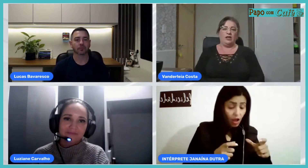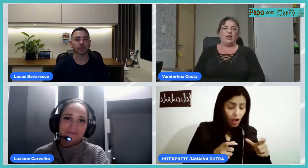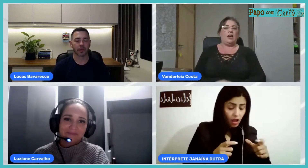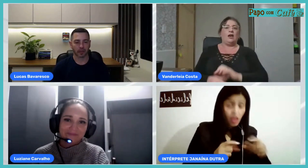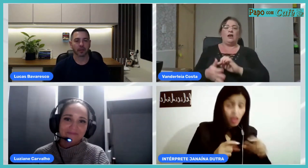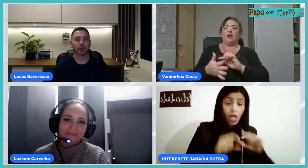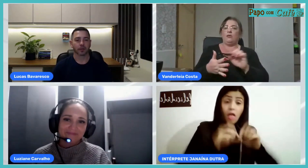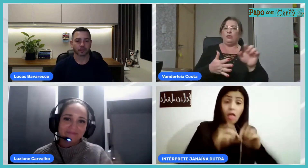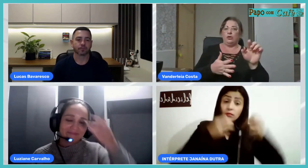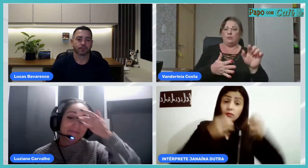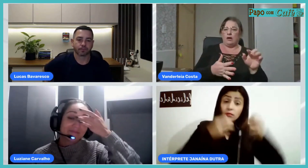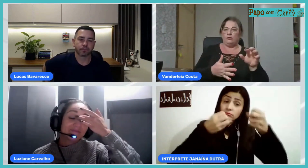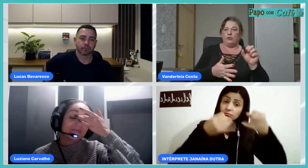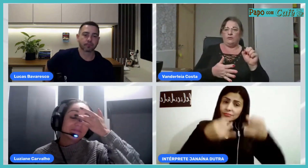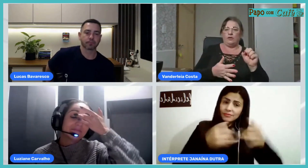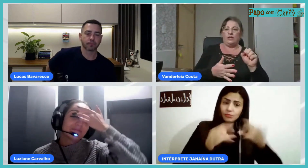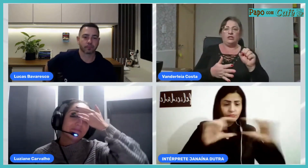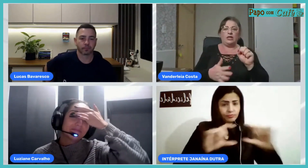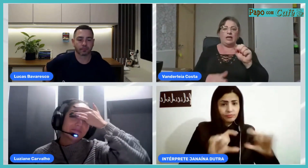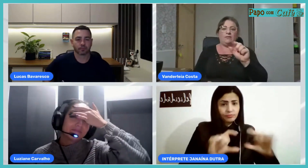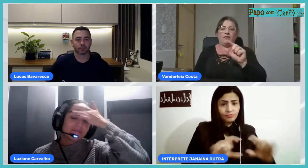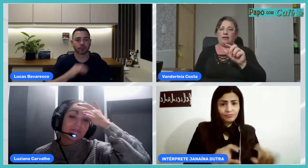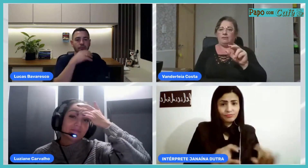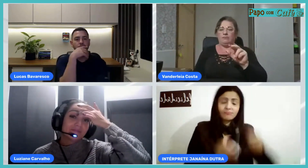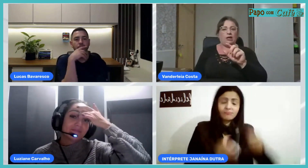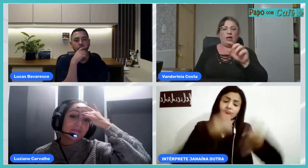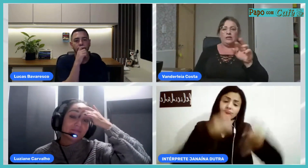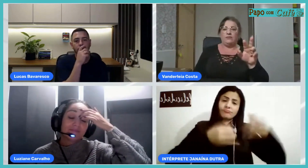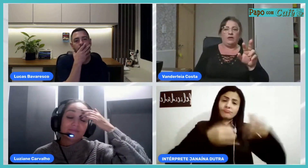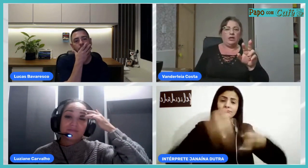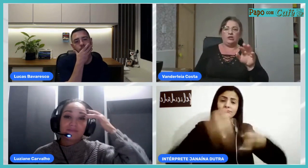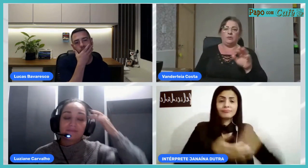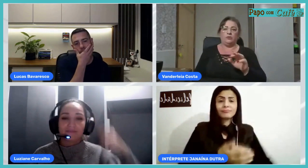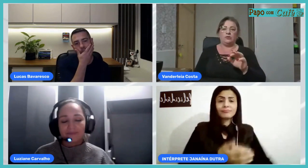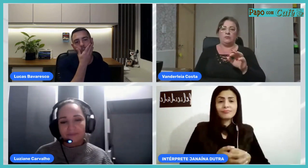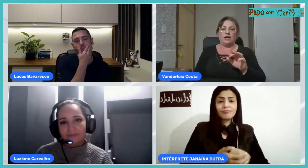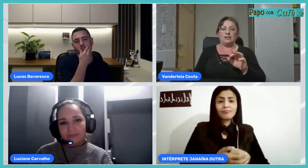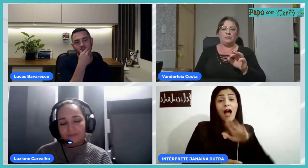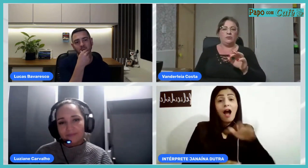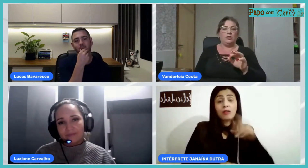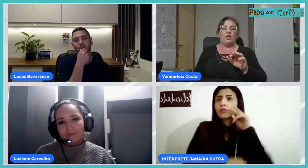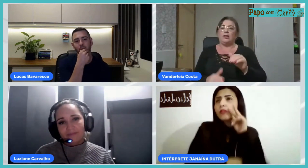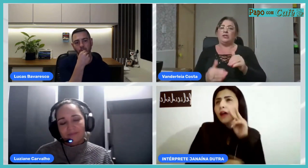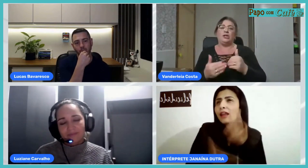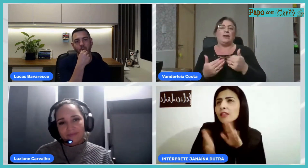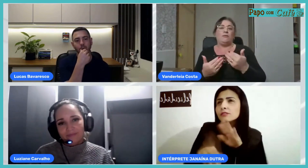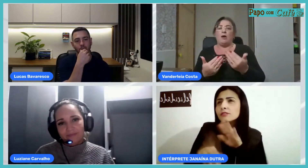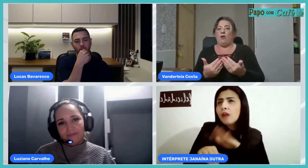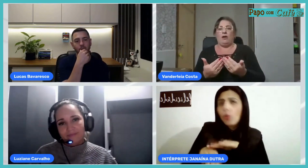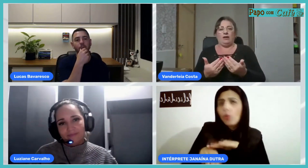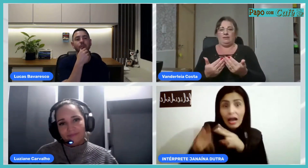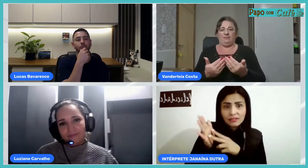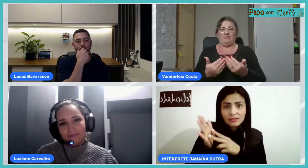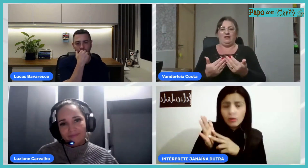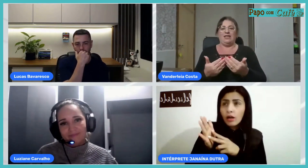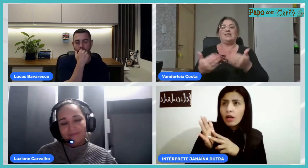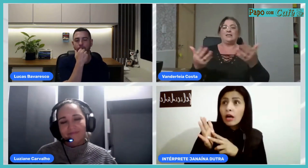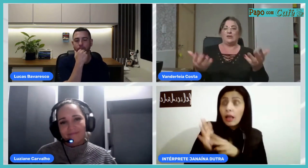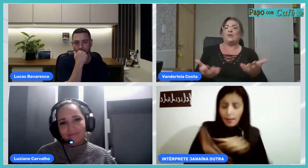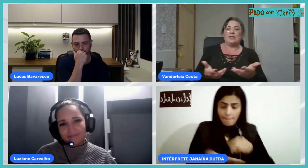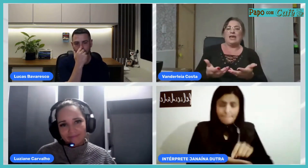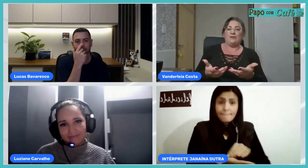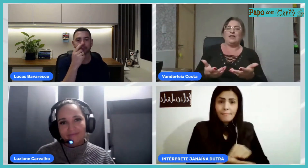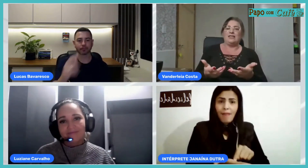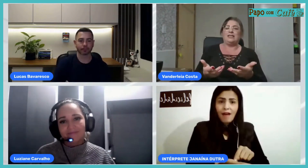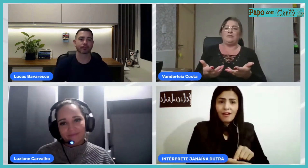responde. O normal do ouvinte é levar 15, 20 minutos no máximo. A gente leva 1 hora e às